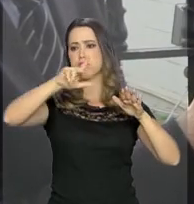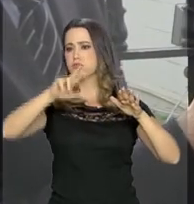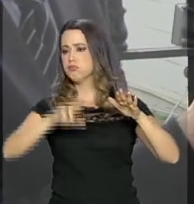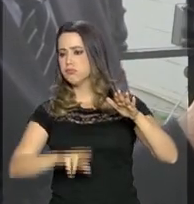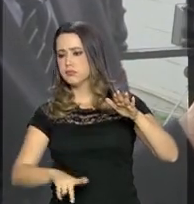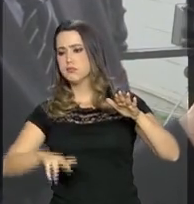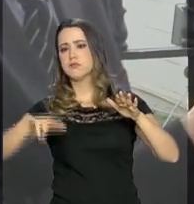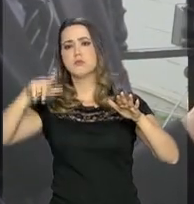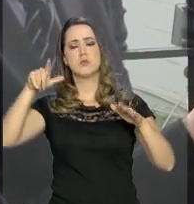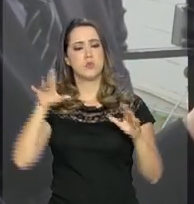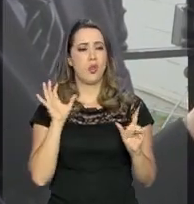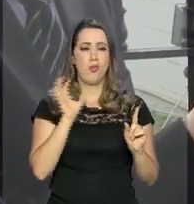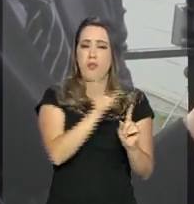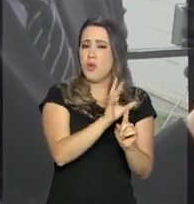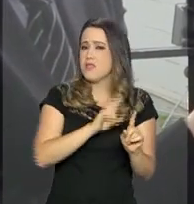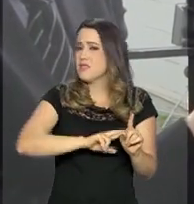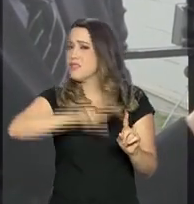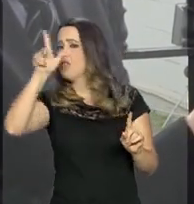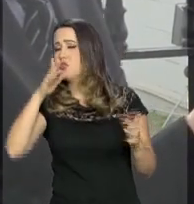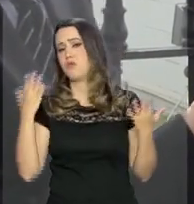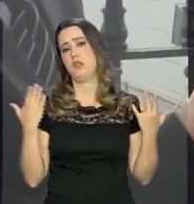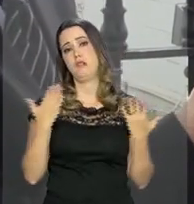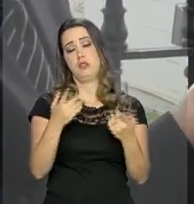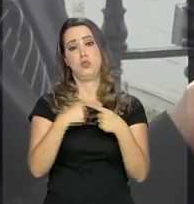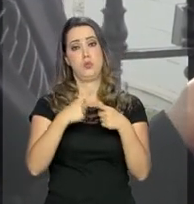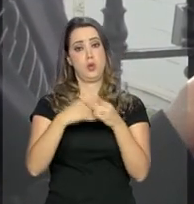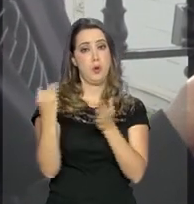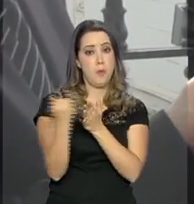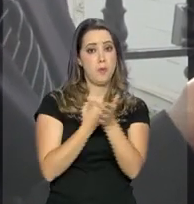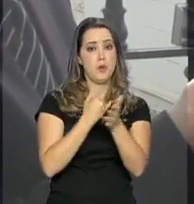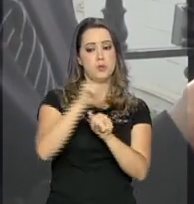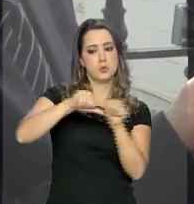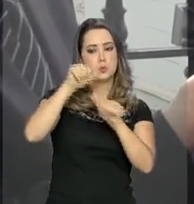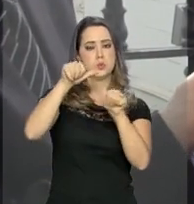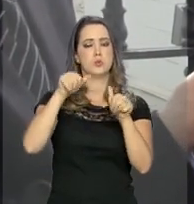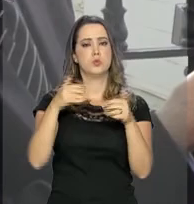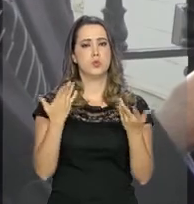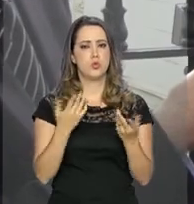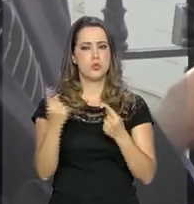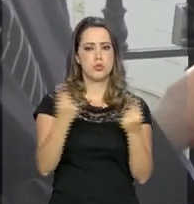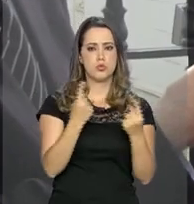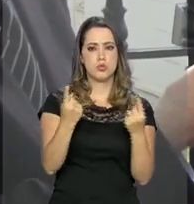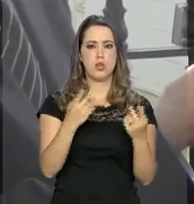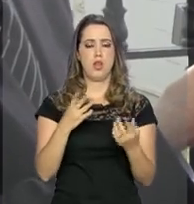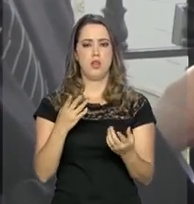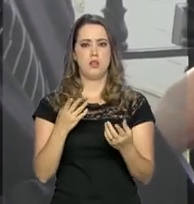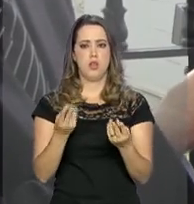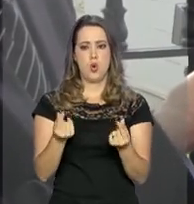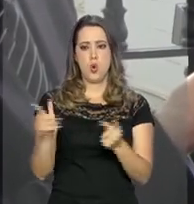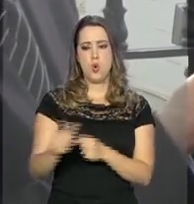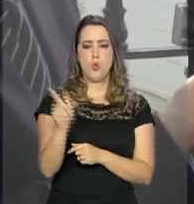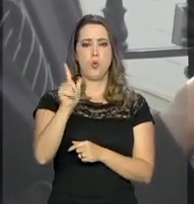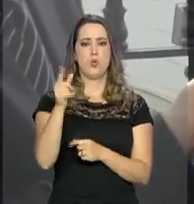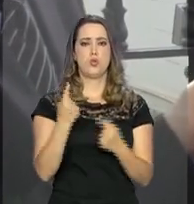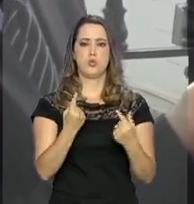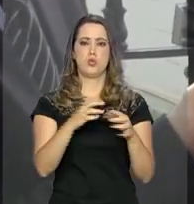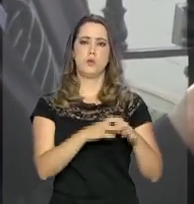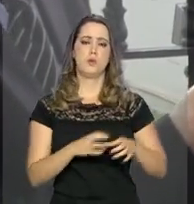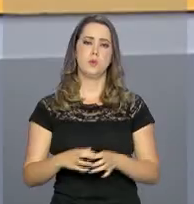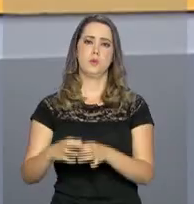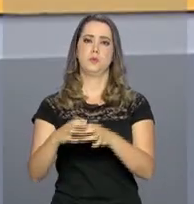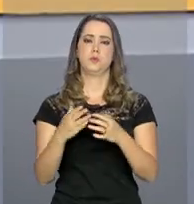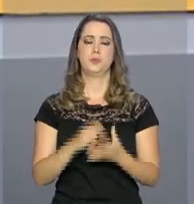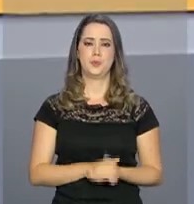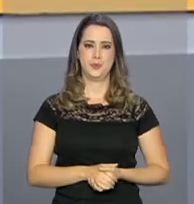ser afetadas de maneira diferente, porque inclusive a tributação passa a depender do nível de rentabilidade de cada setor, de cada